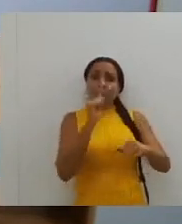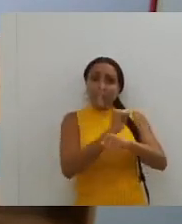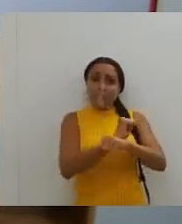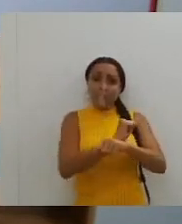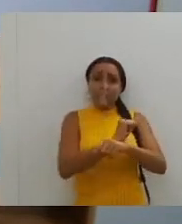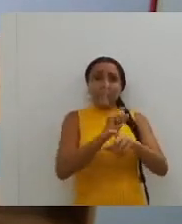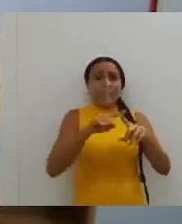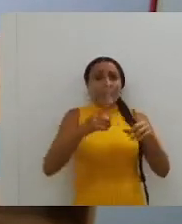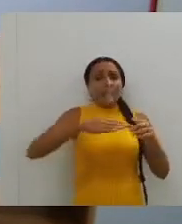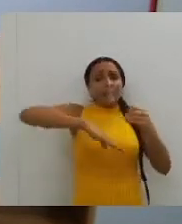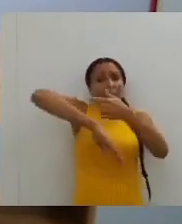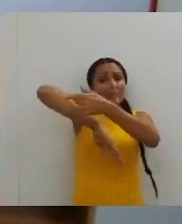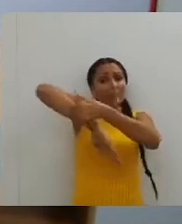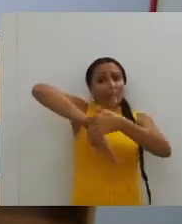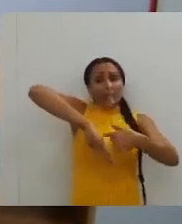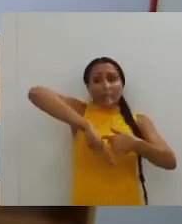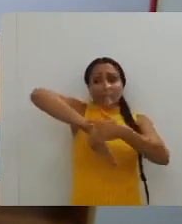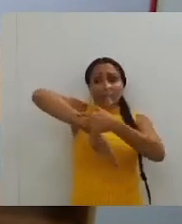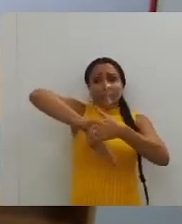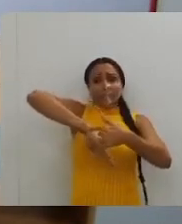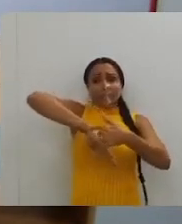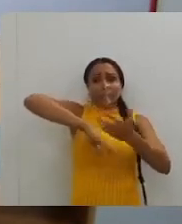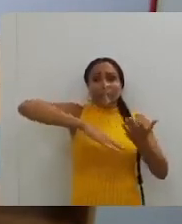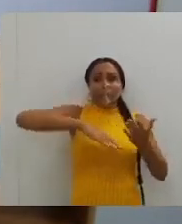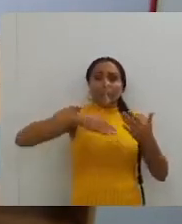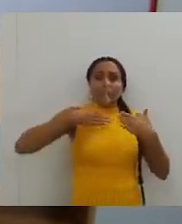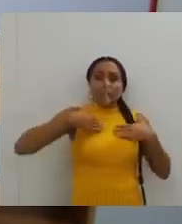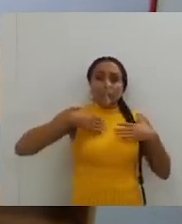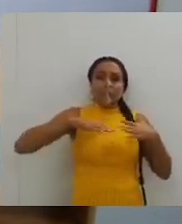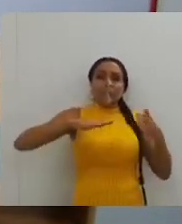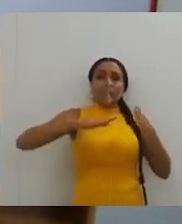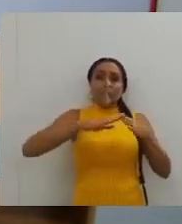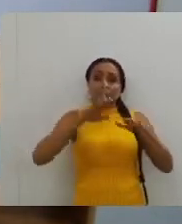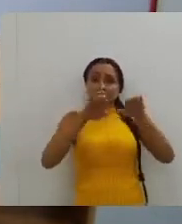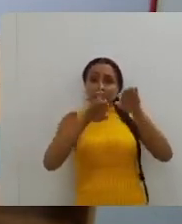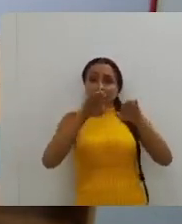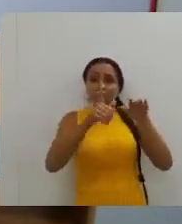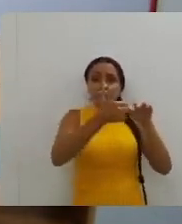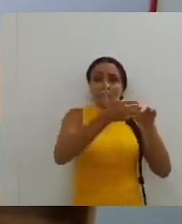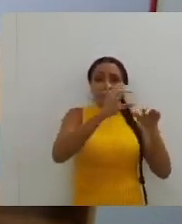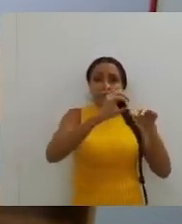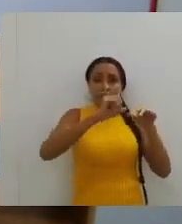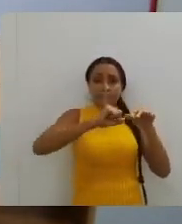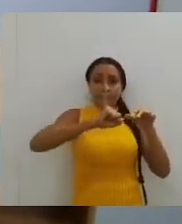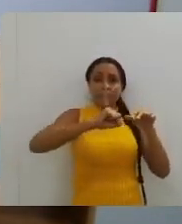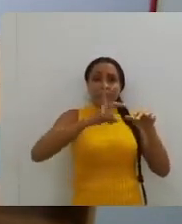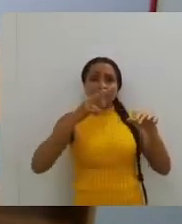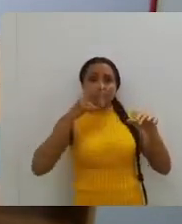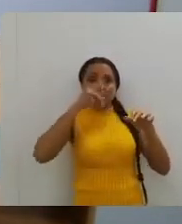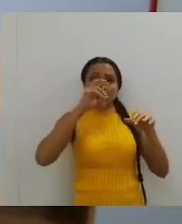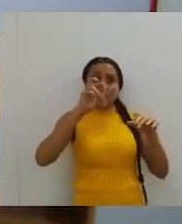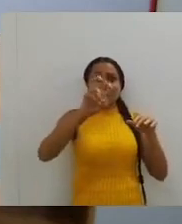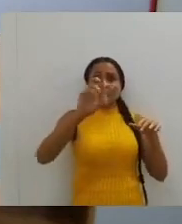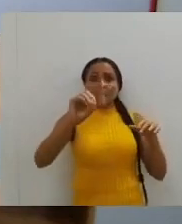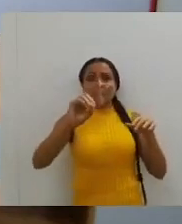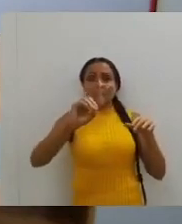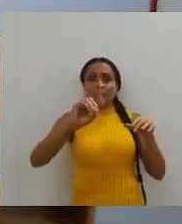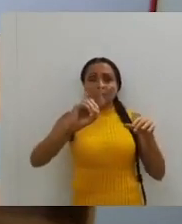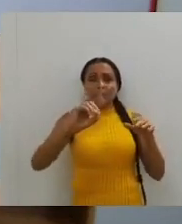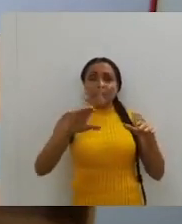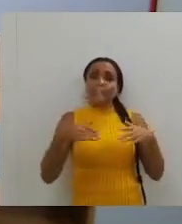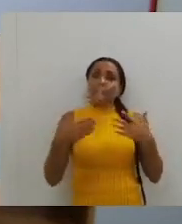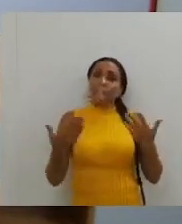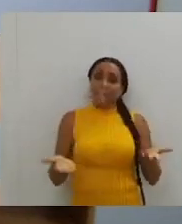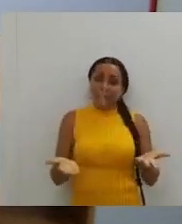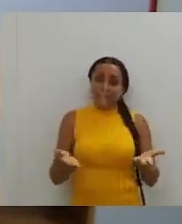inclinado, tu consegue aliviar teu esforço. Tu está equilibrando 100 com uma força de quanto? 50. Por esse